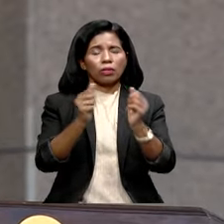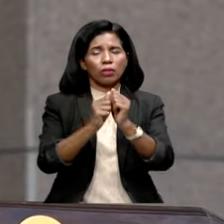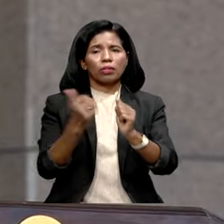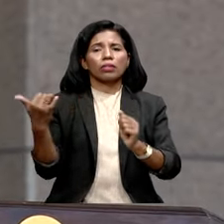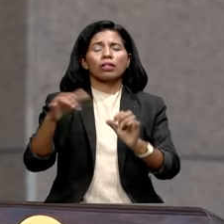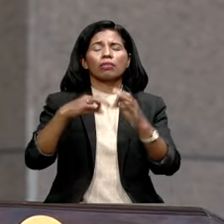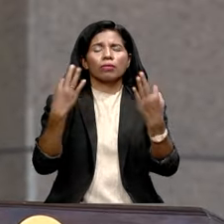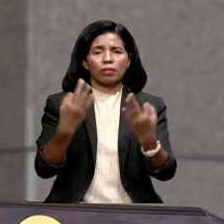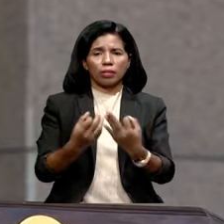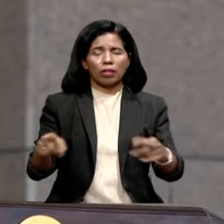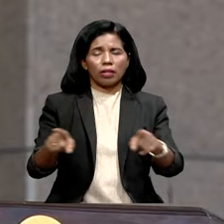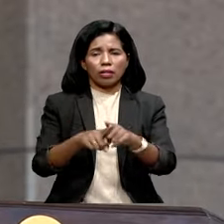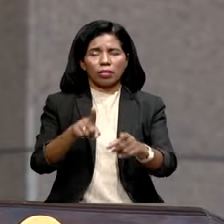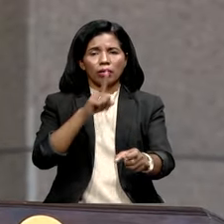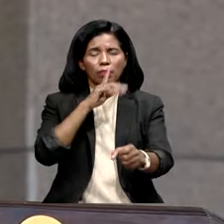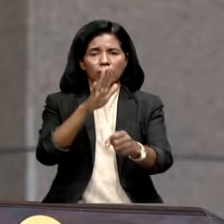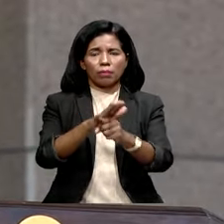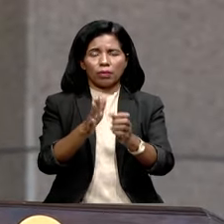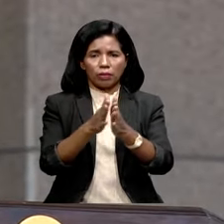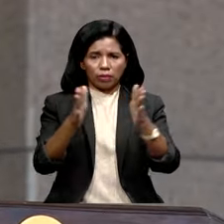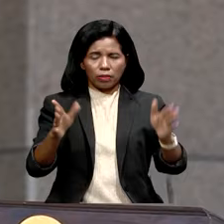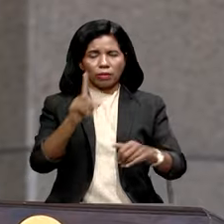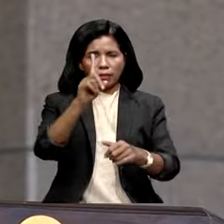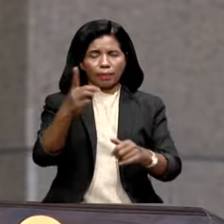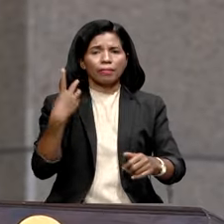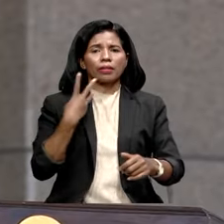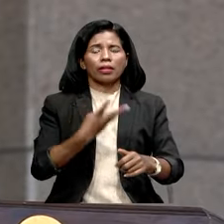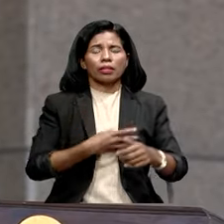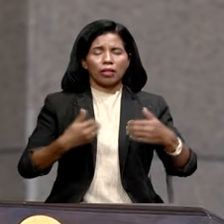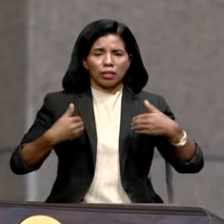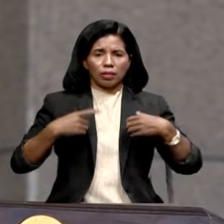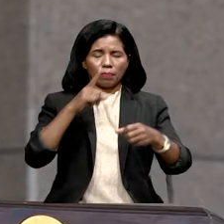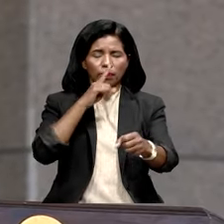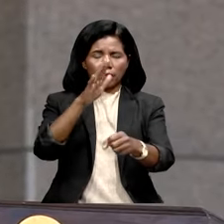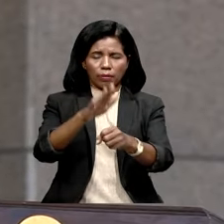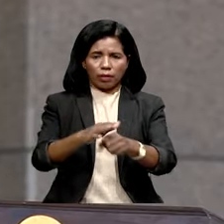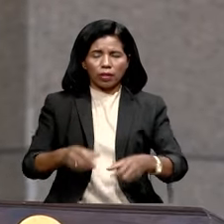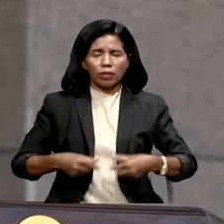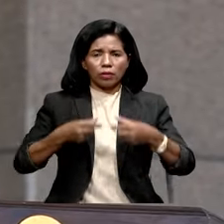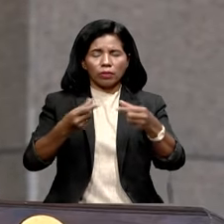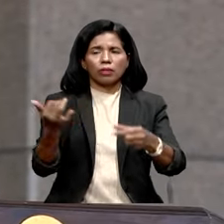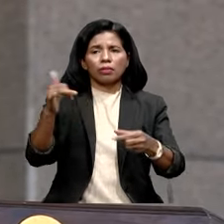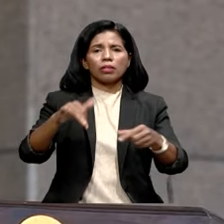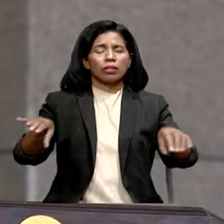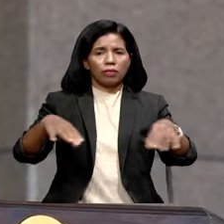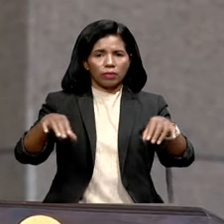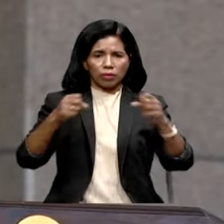A nesse compromisso com Ida. Ita e o compromisso a Tufoba Sira, Serviço de